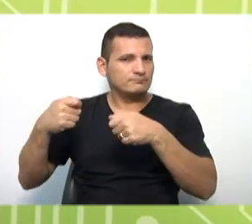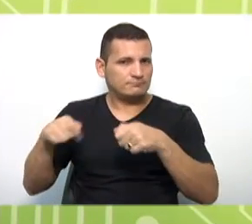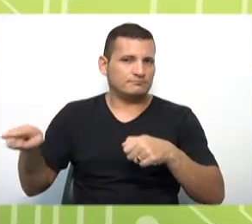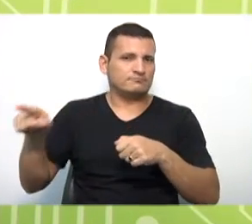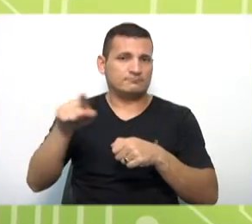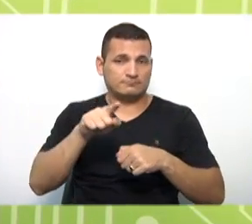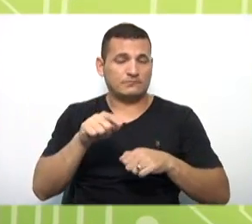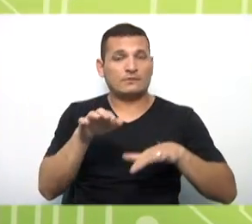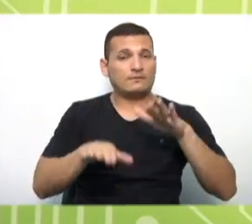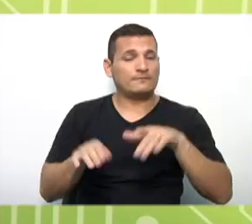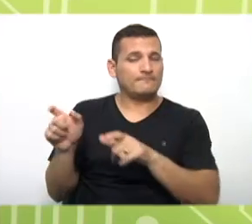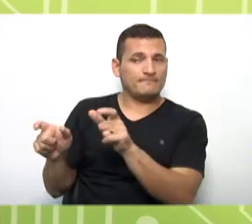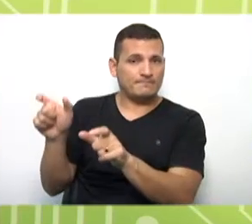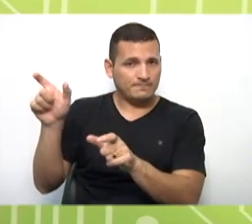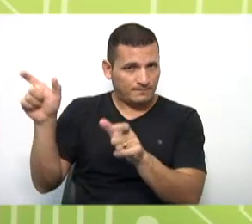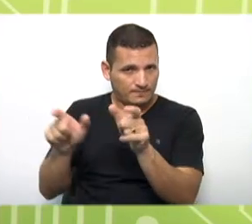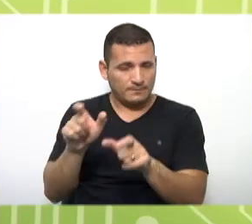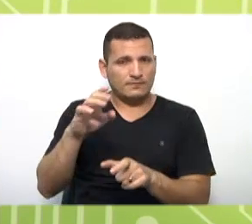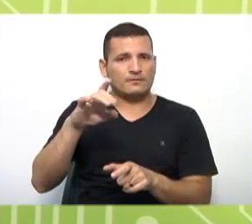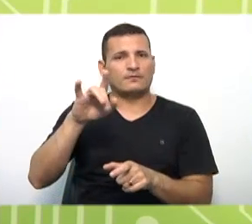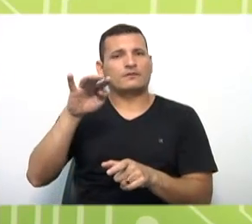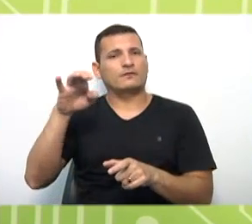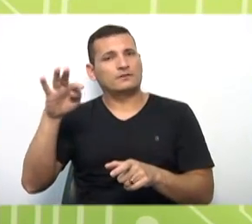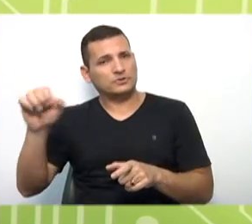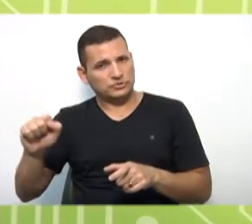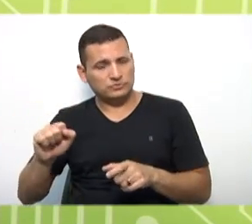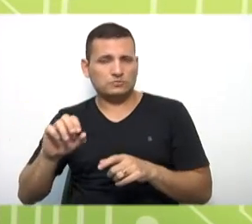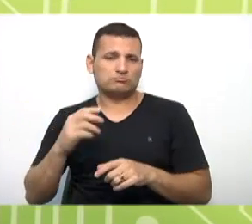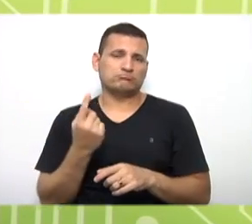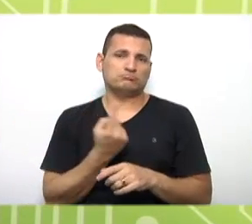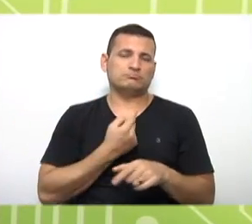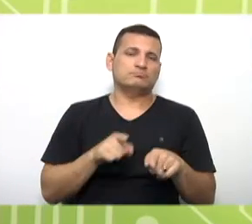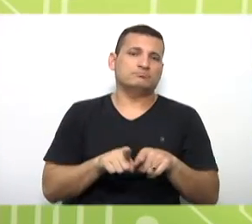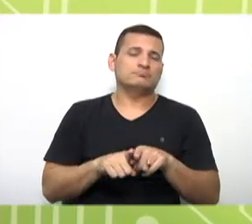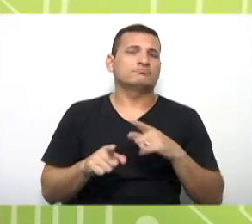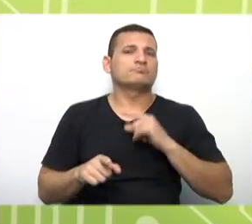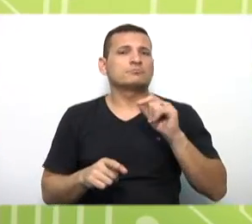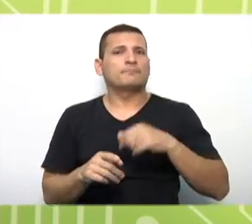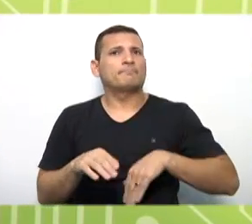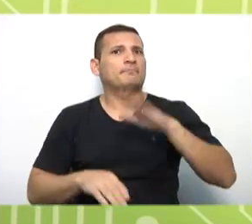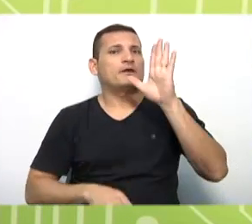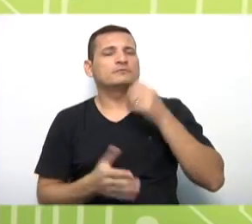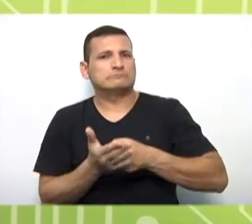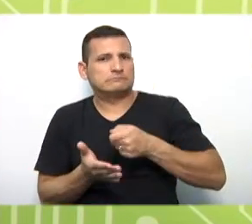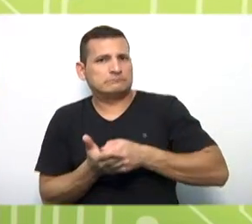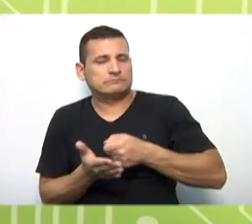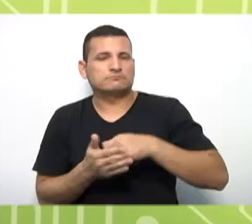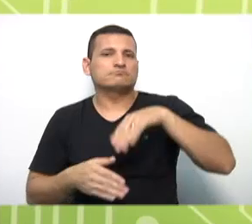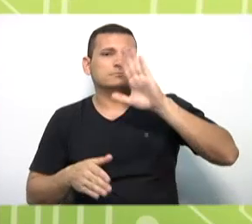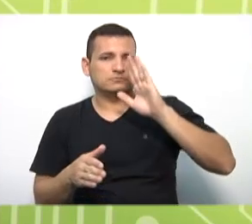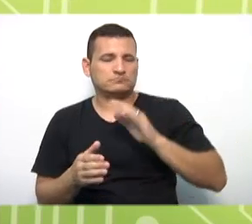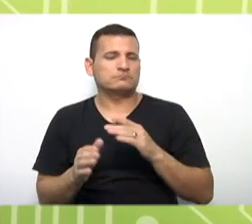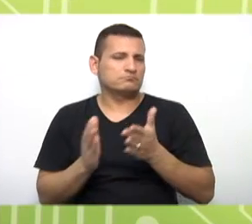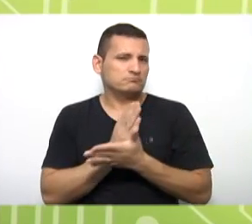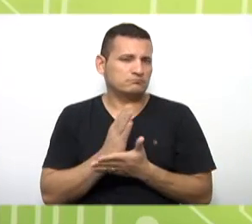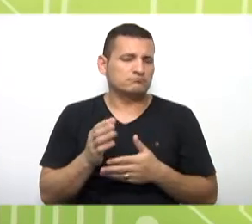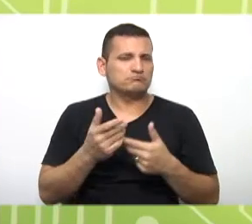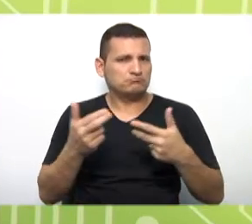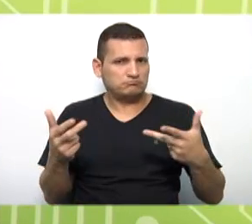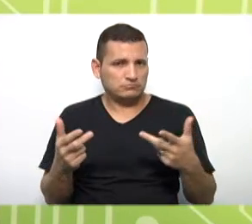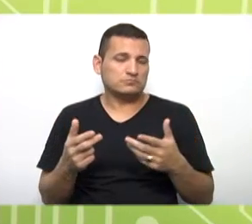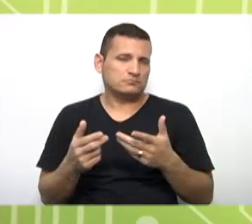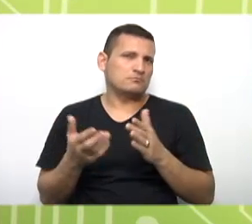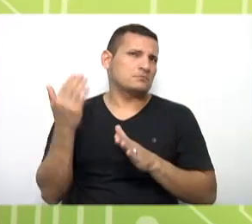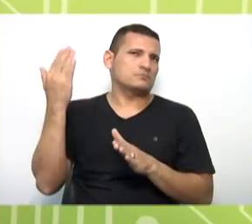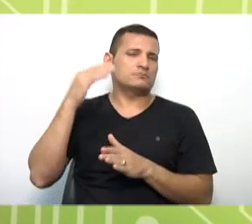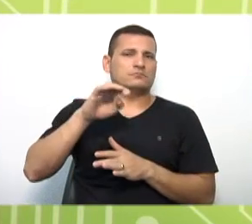os nossos clientes, nós mesmos enquanto clientes, nós estamos mais exigentes. Algumas coisas que a gente não exigia há um tempo